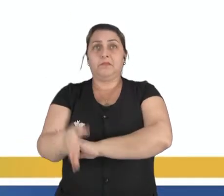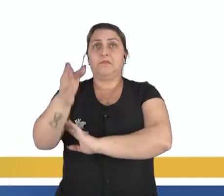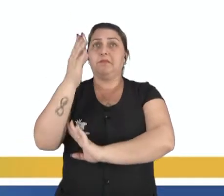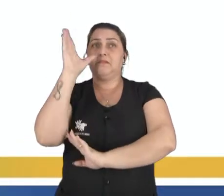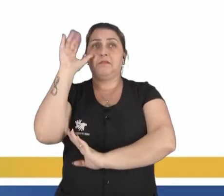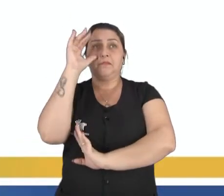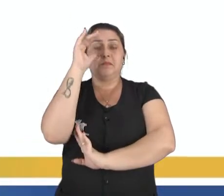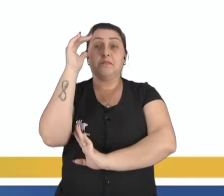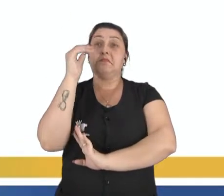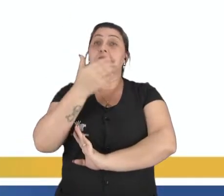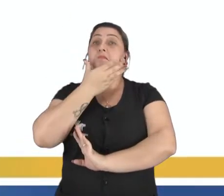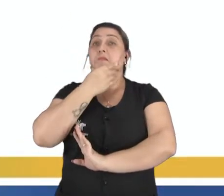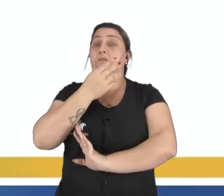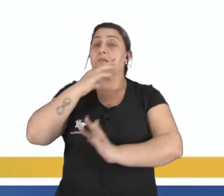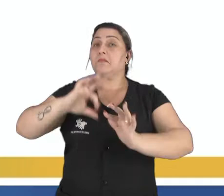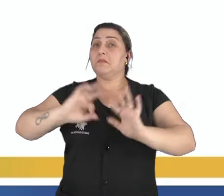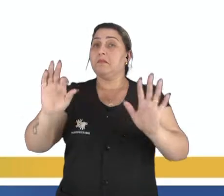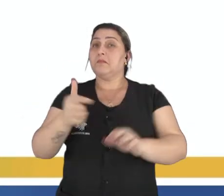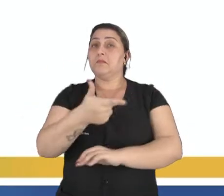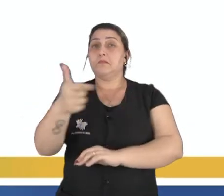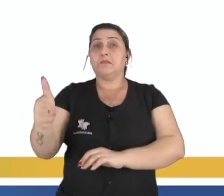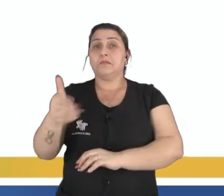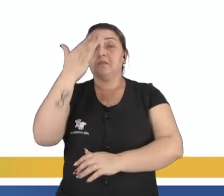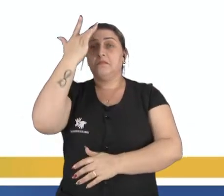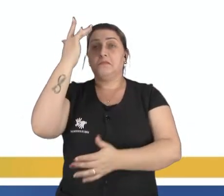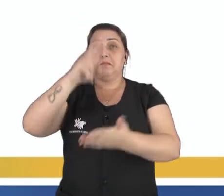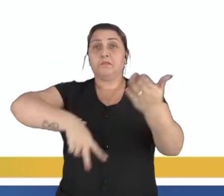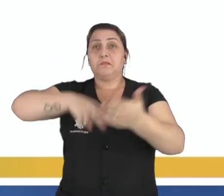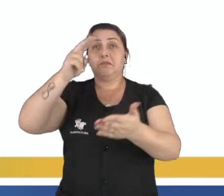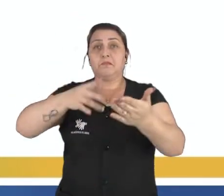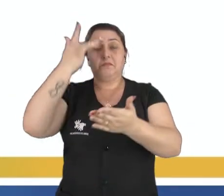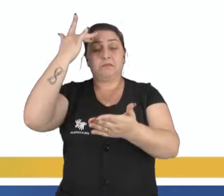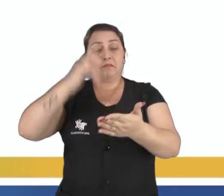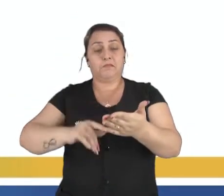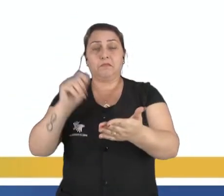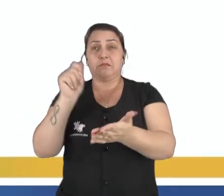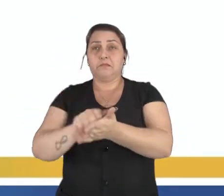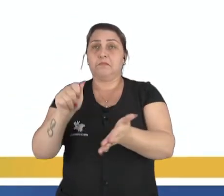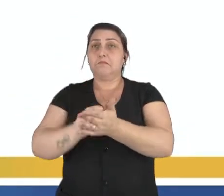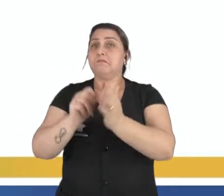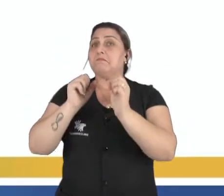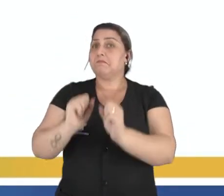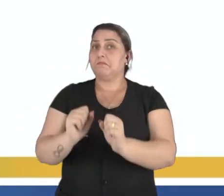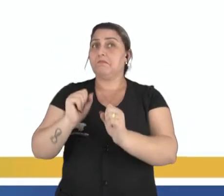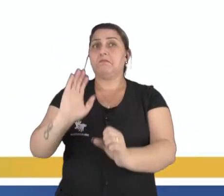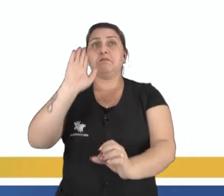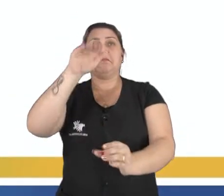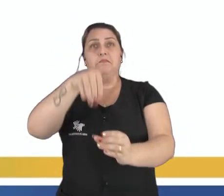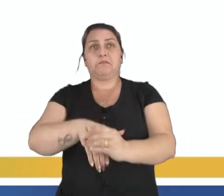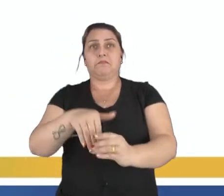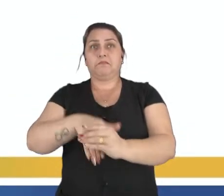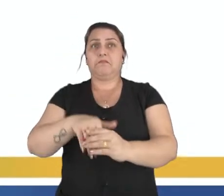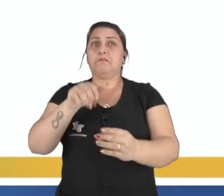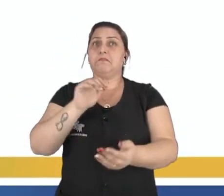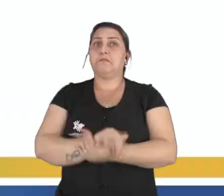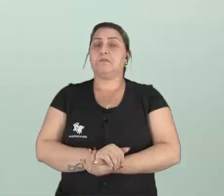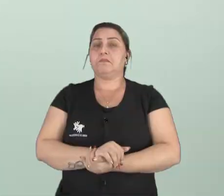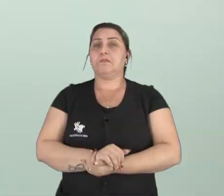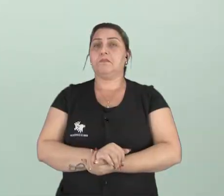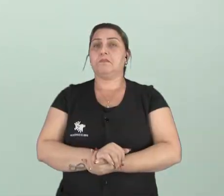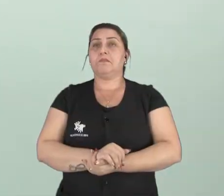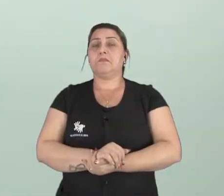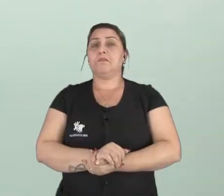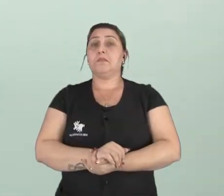livres e analfabetos podiam votar, né? Mas desde, como eu falei para vocês, que fossem portugueses, eram pessoas assim que possuíam, né,